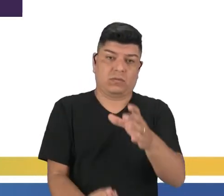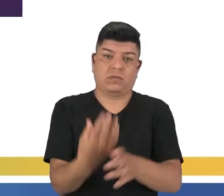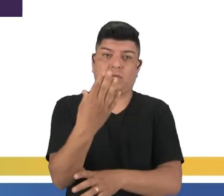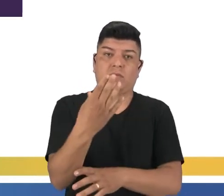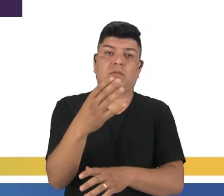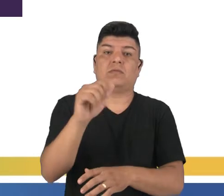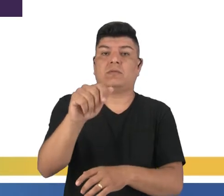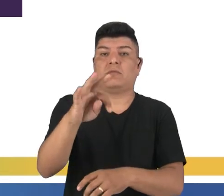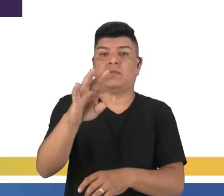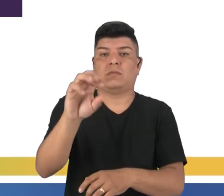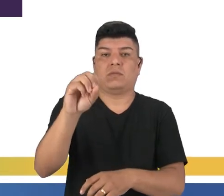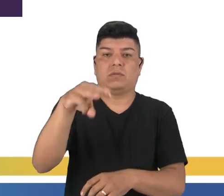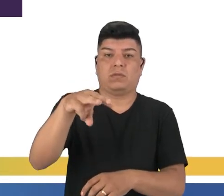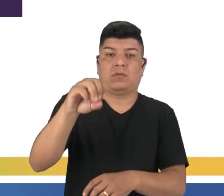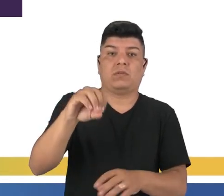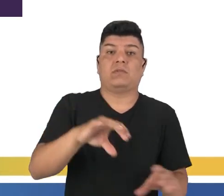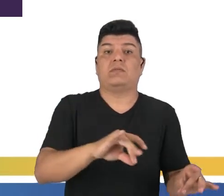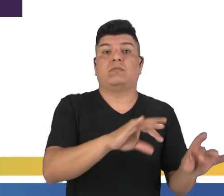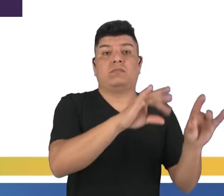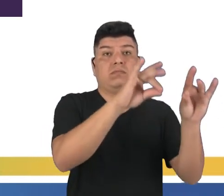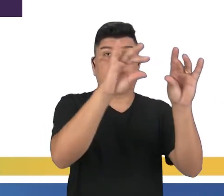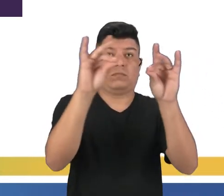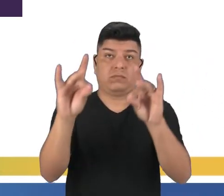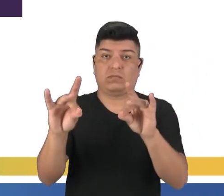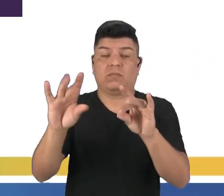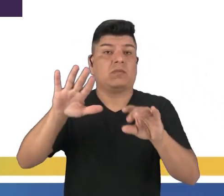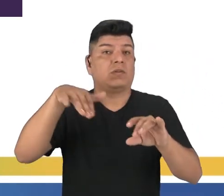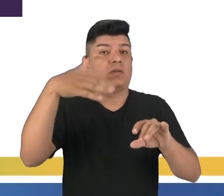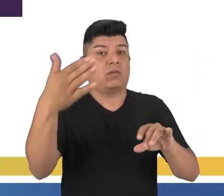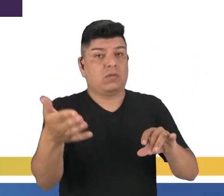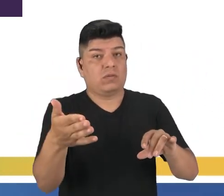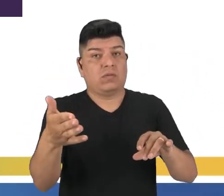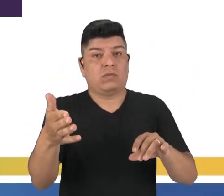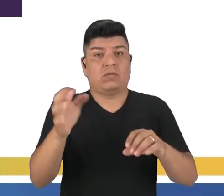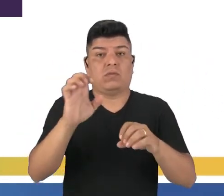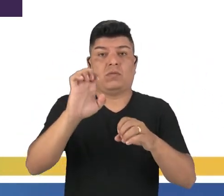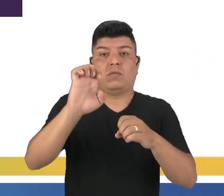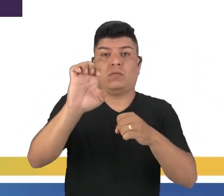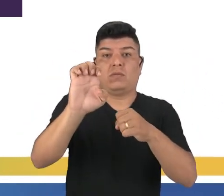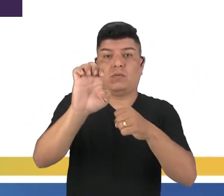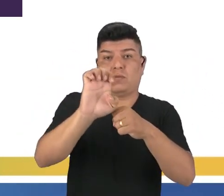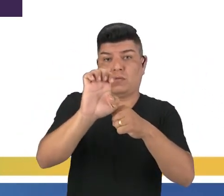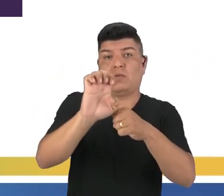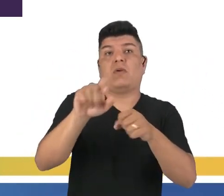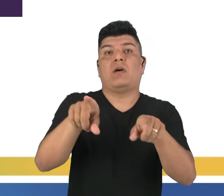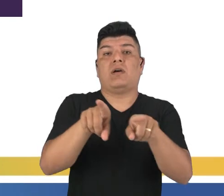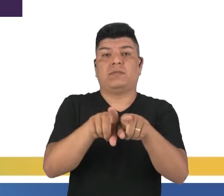especificamente de uma parte do átomo, que é o elétron. Então a eletricidade